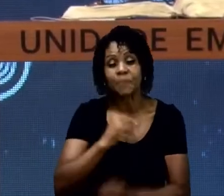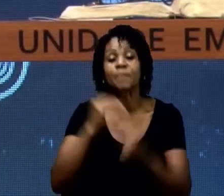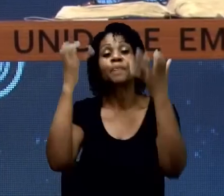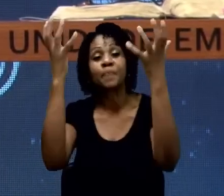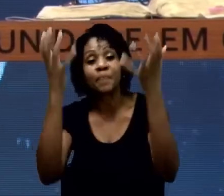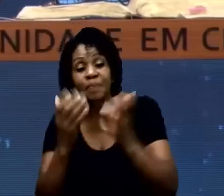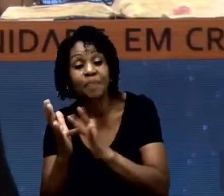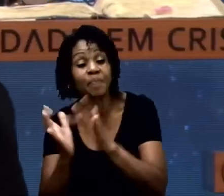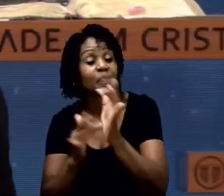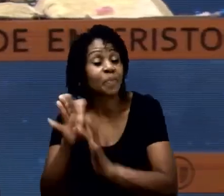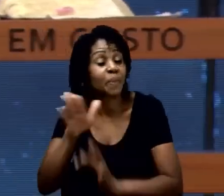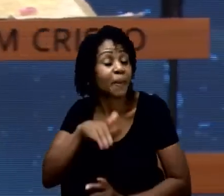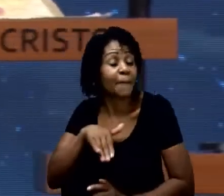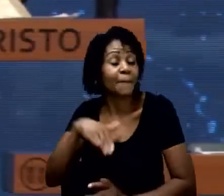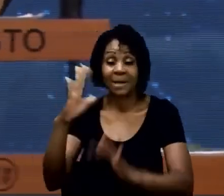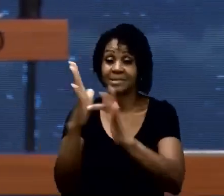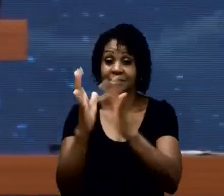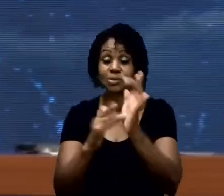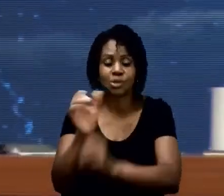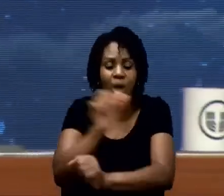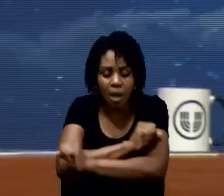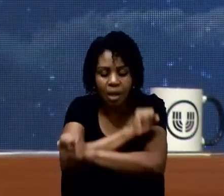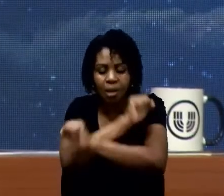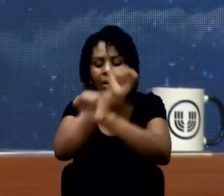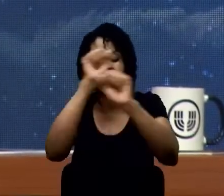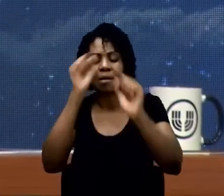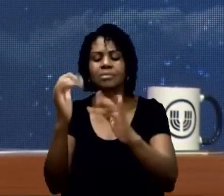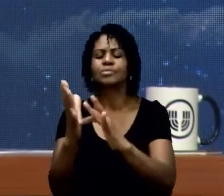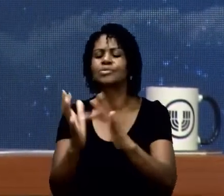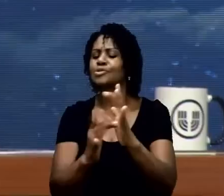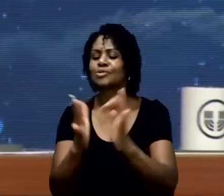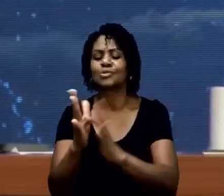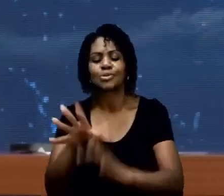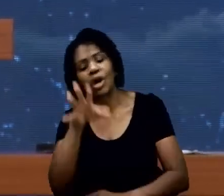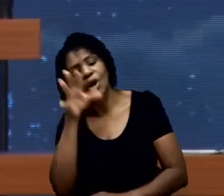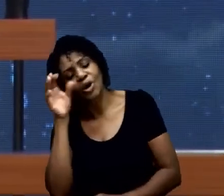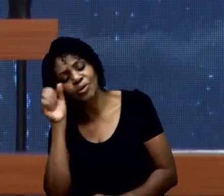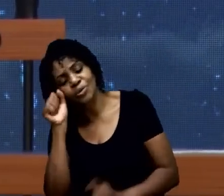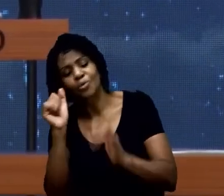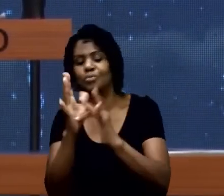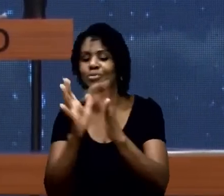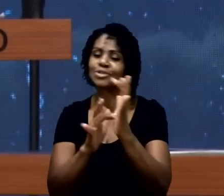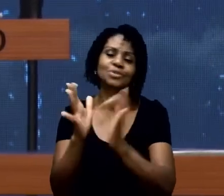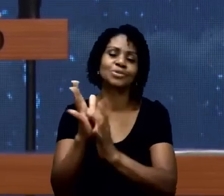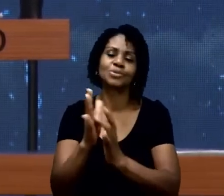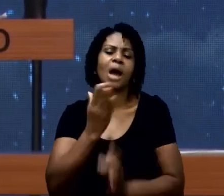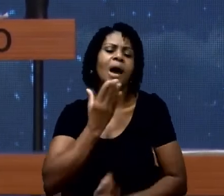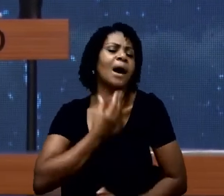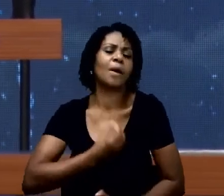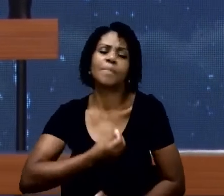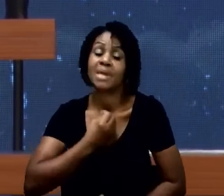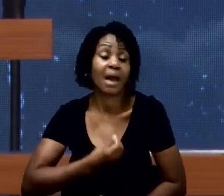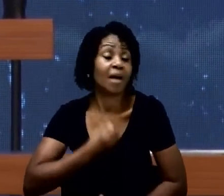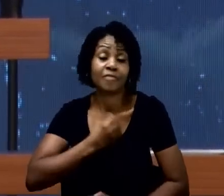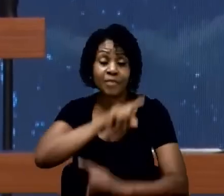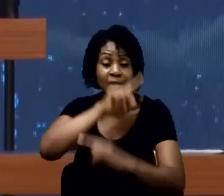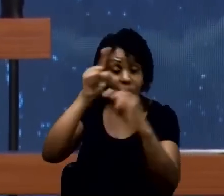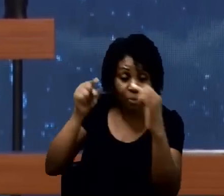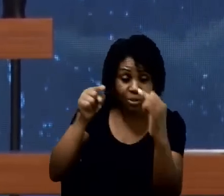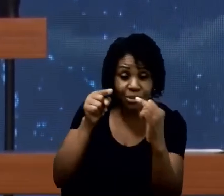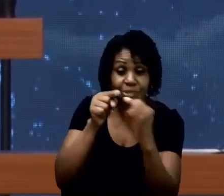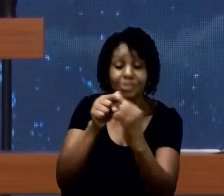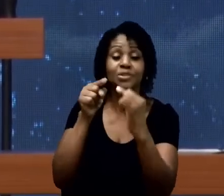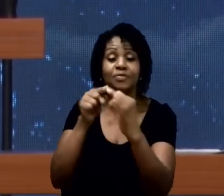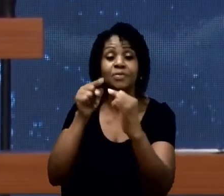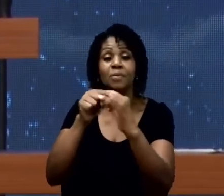Jesus. Eu quero mais de Jesus. Eu já acordo pensando em Jesus. Eu durmo pensando em Jesus. A minha vida é em função de Jesus.